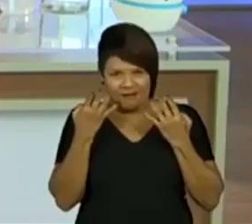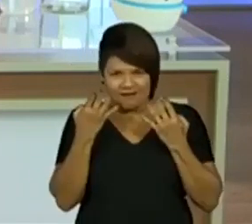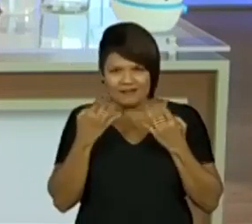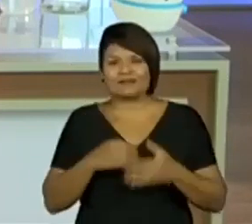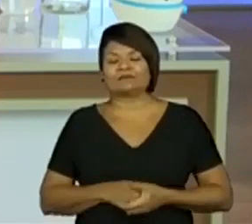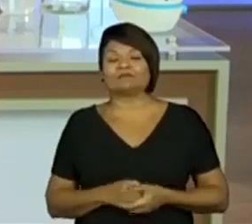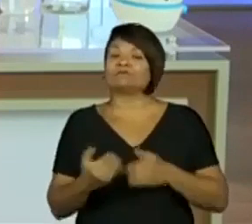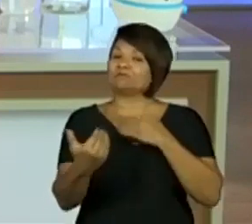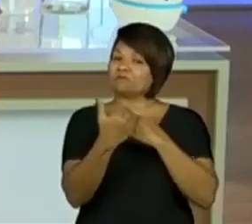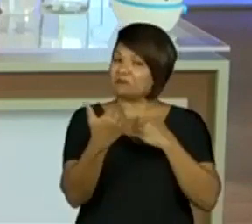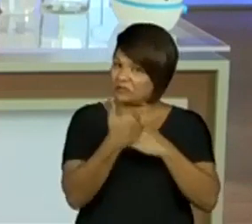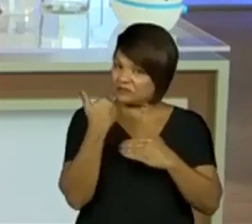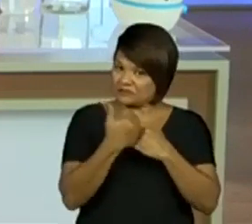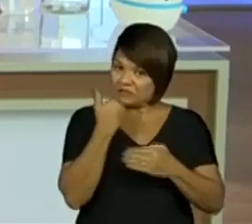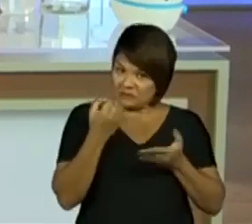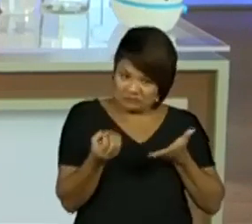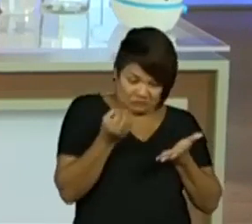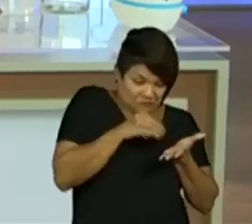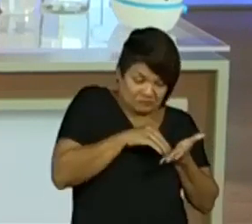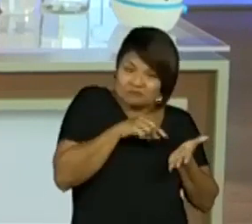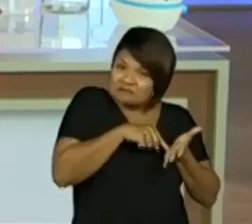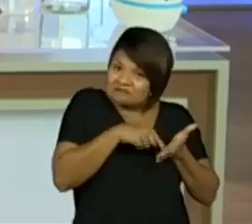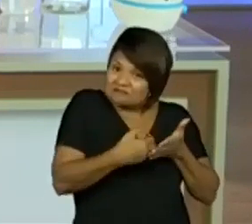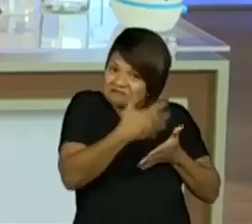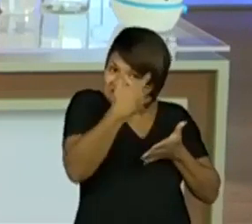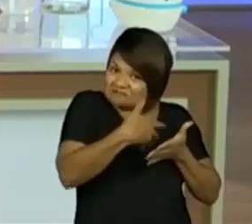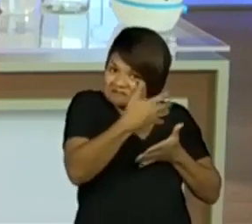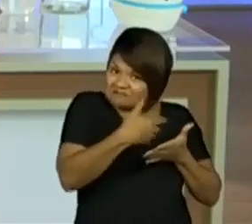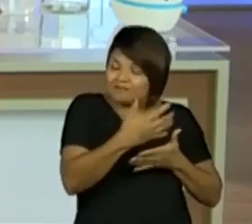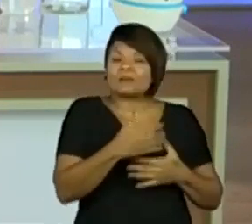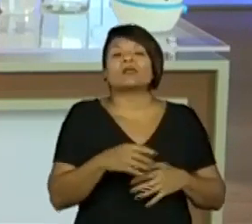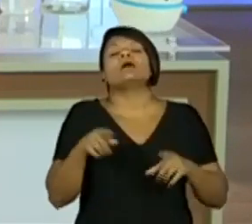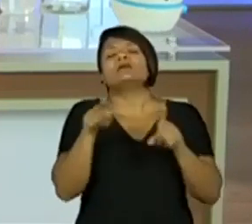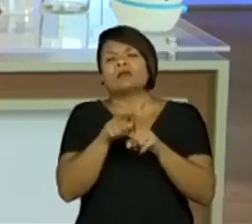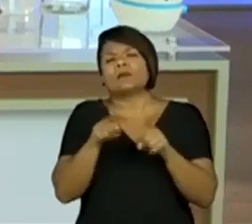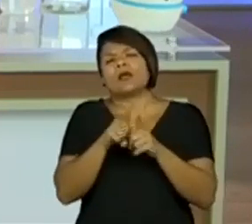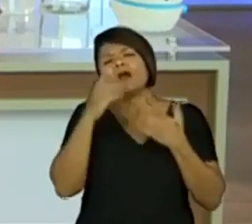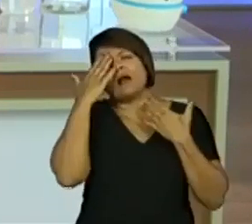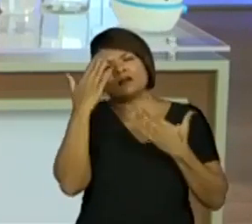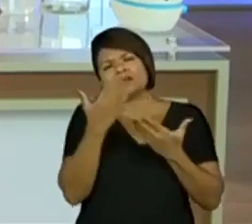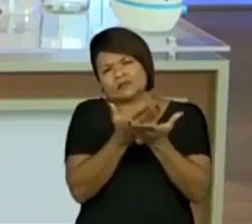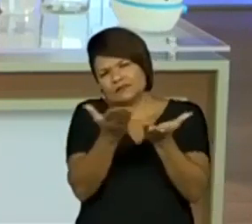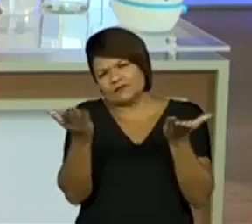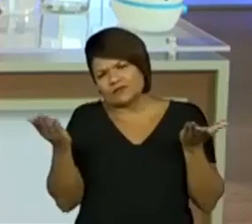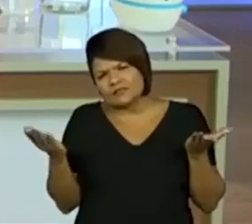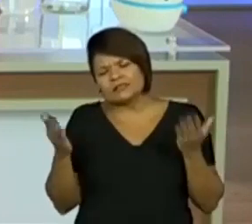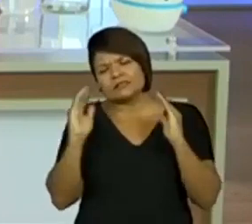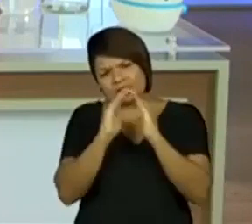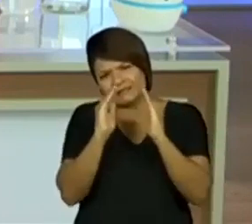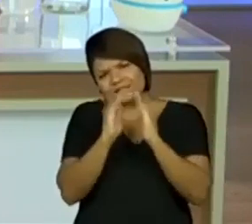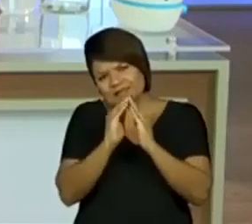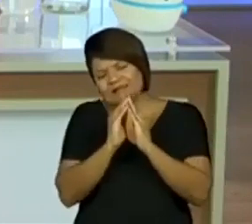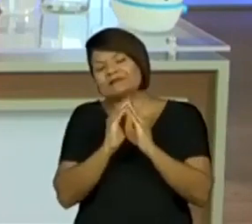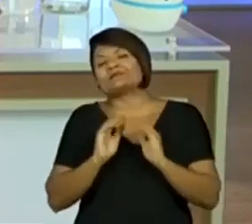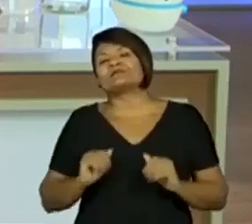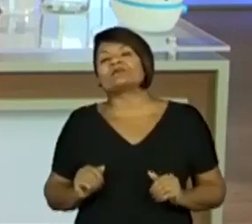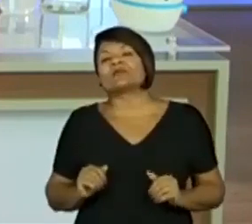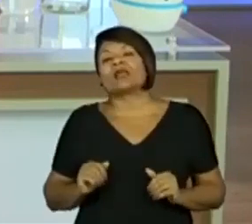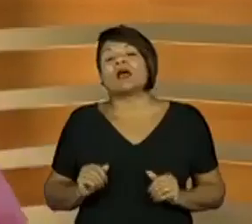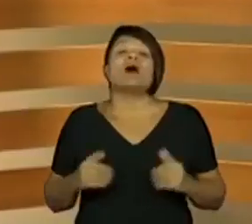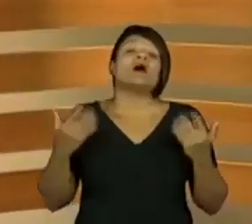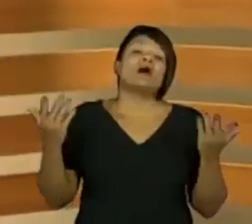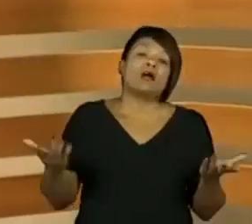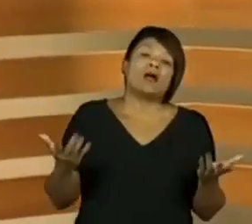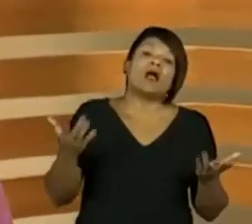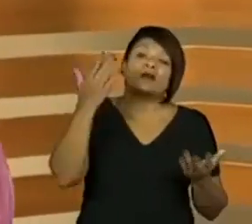a participação pelo chat. Quero agradecer todos vocês que estão em casa, agradecer a